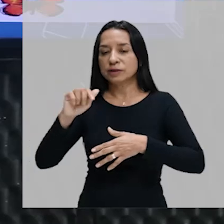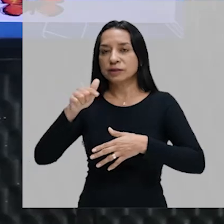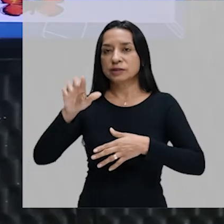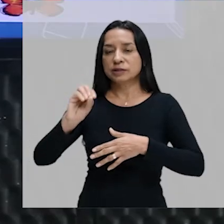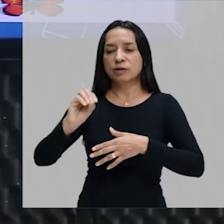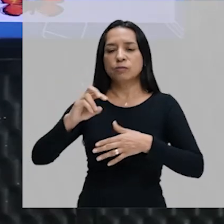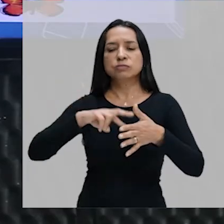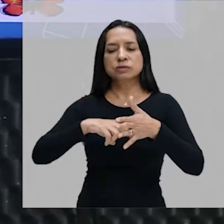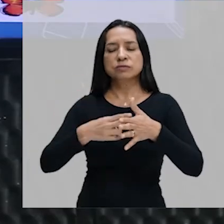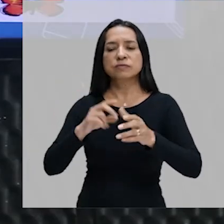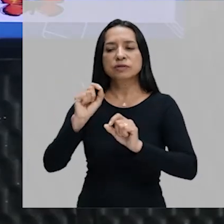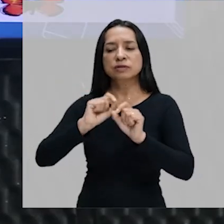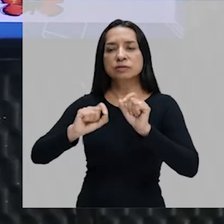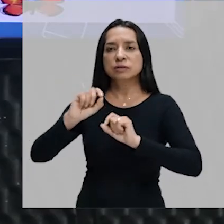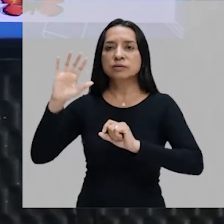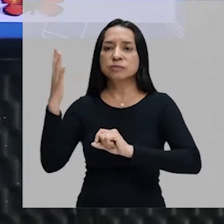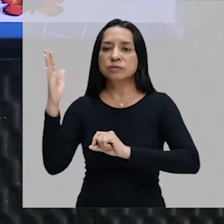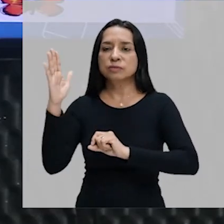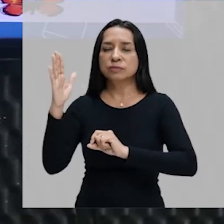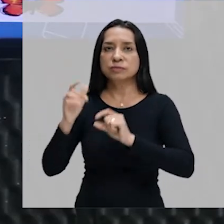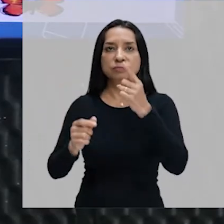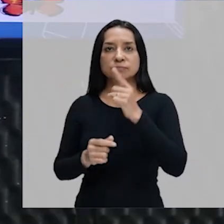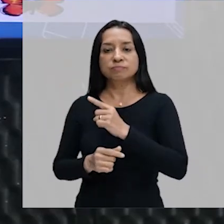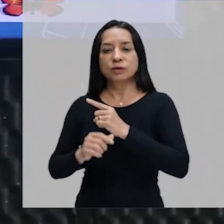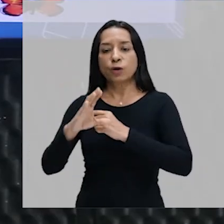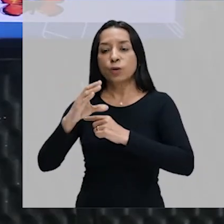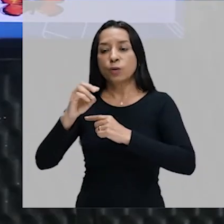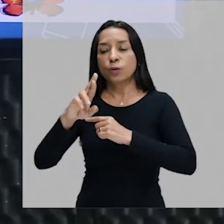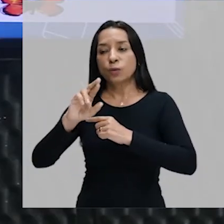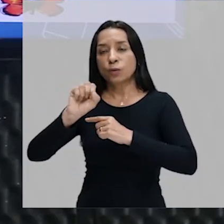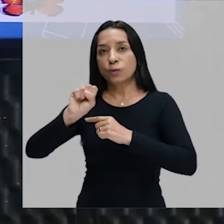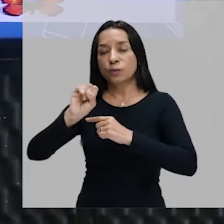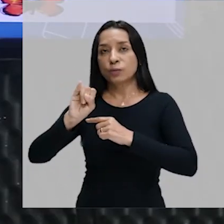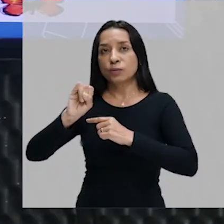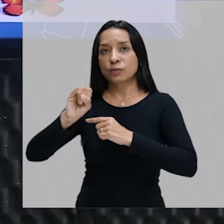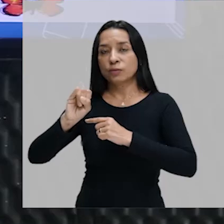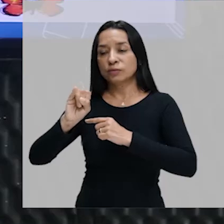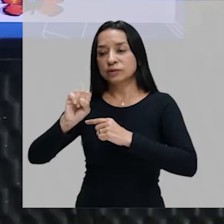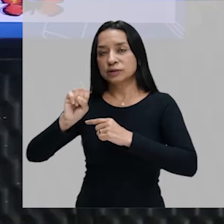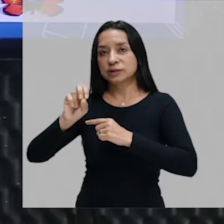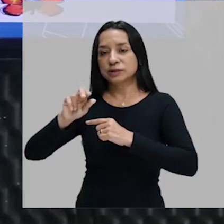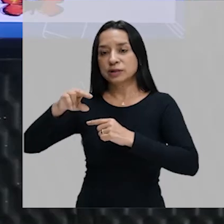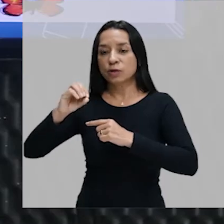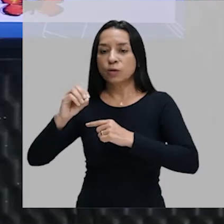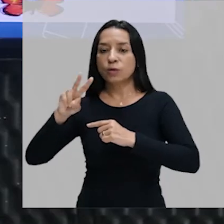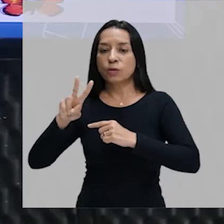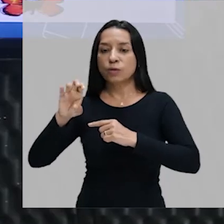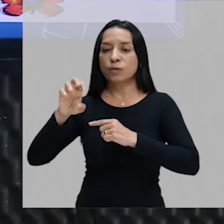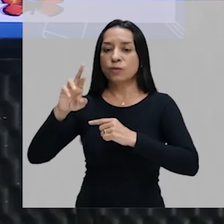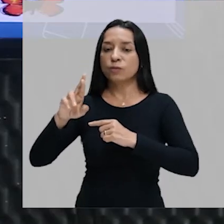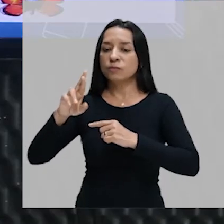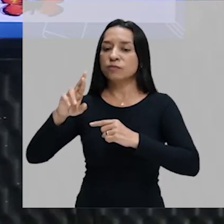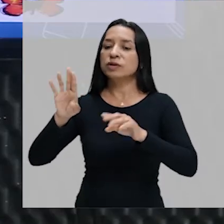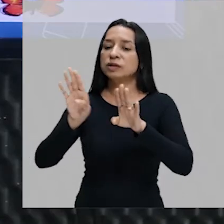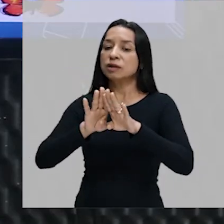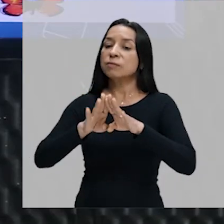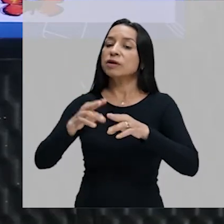ela significa crossing over, tá? Uma palavrinha em inglês chamada crossing over, que é a mesma coisa